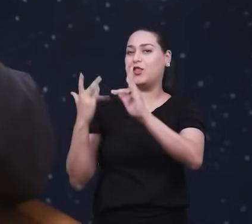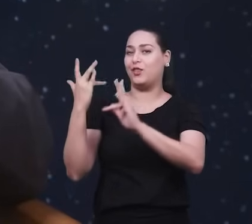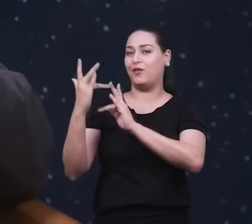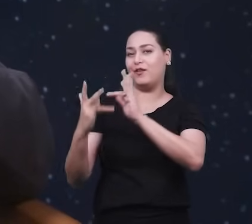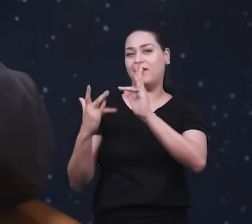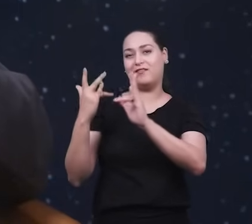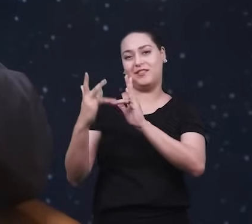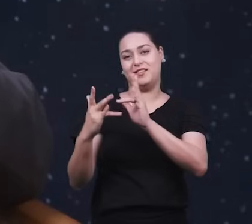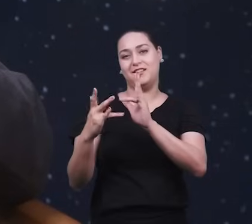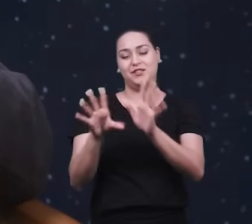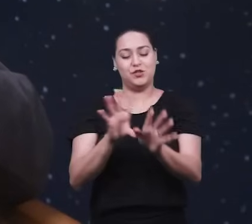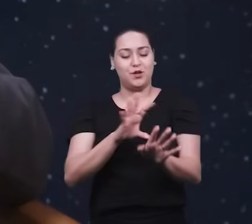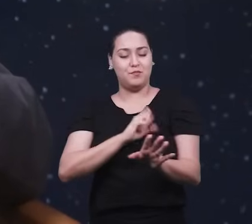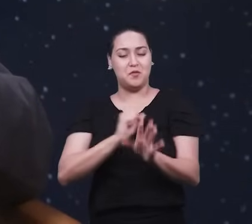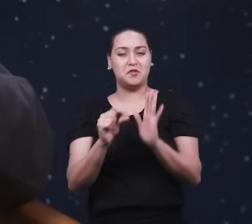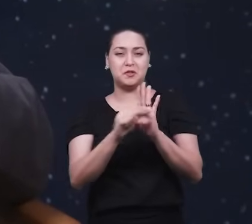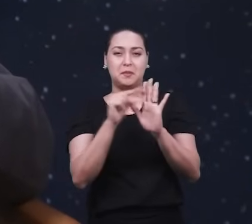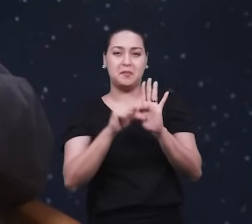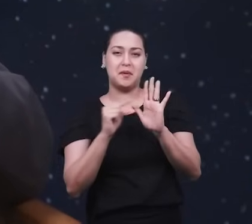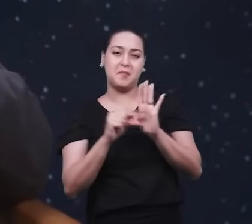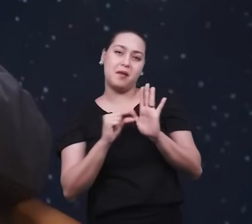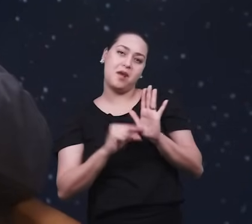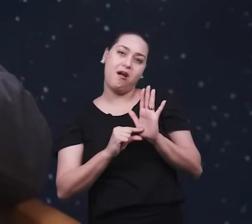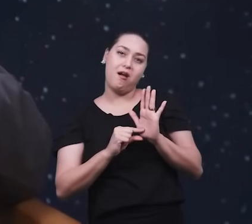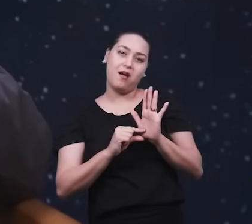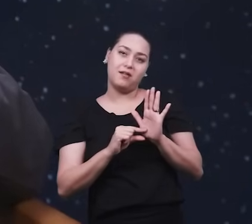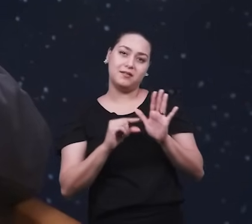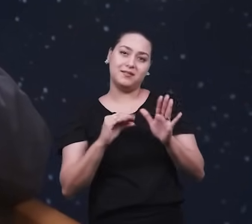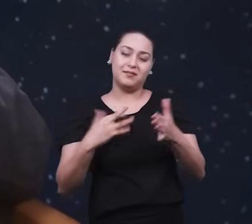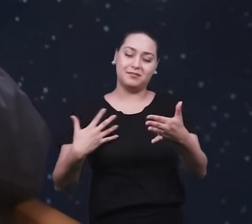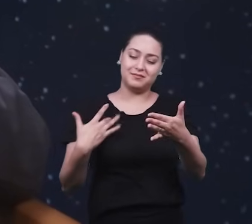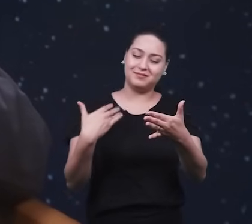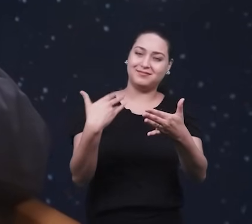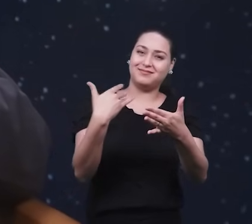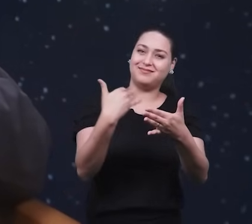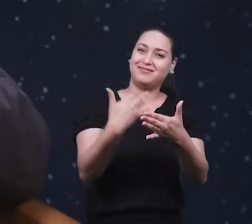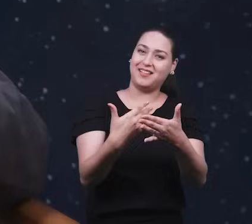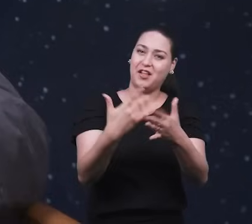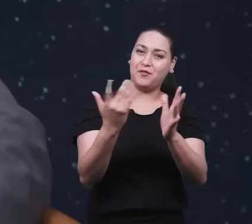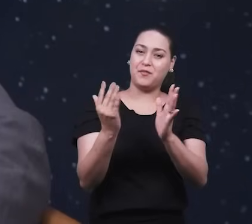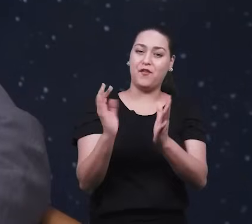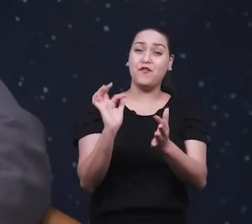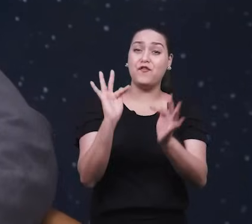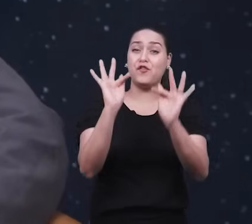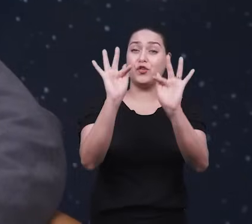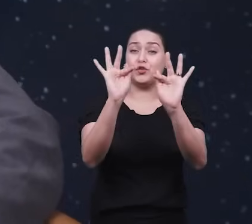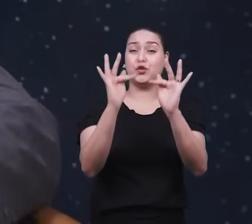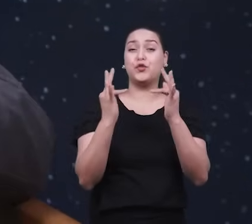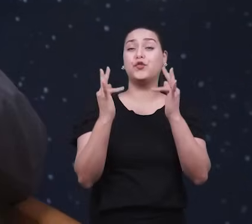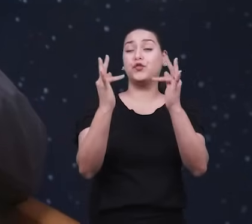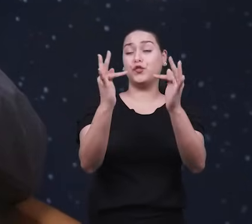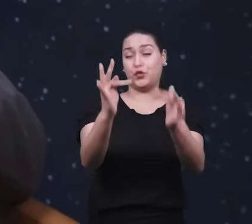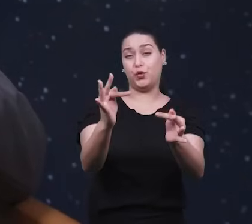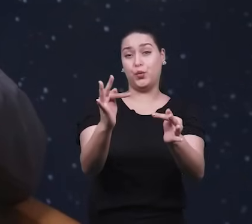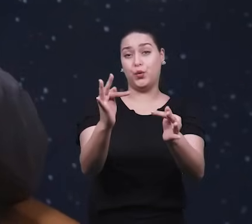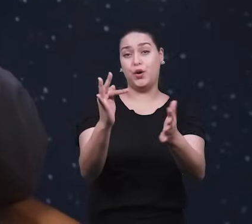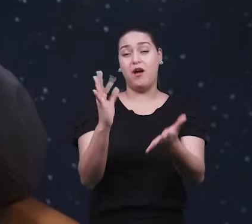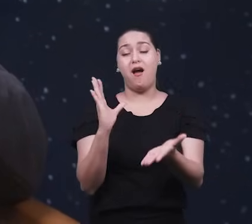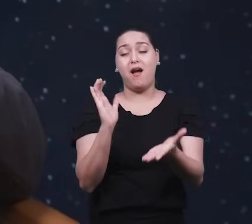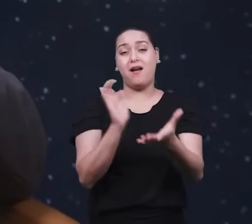nos versículos anteriores, fosse realmente resgatada para um casamento futuro, né? Então esse versículo,